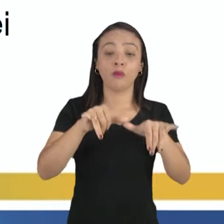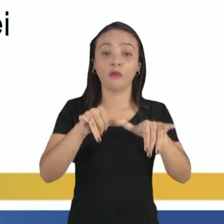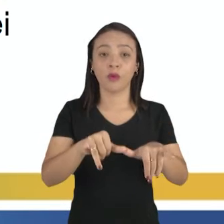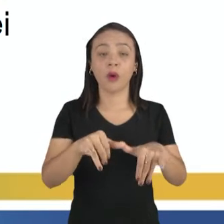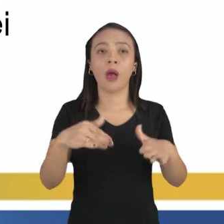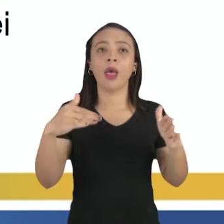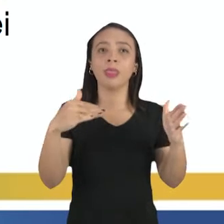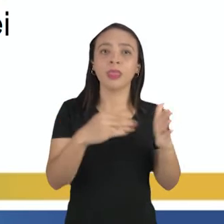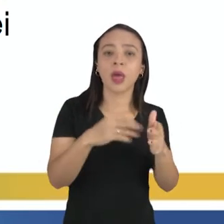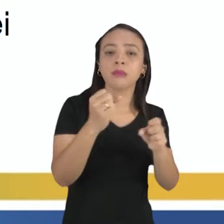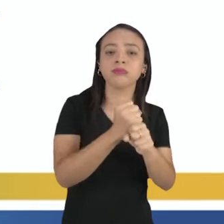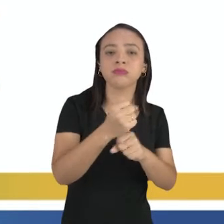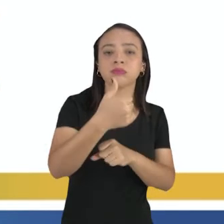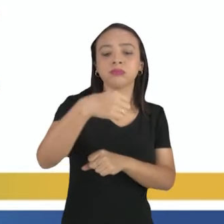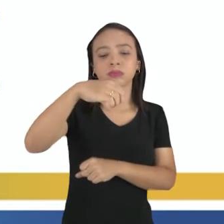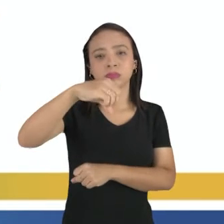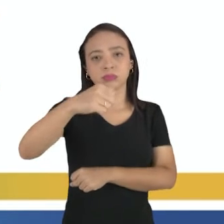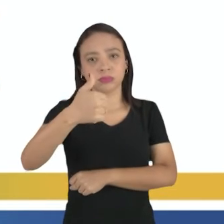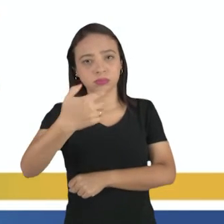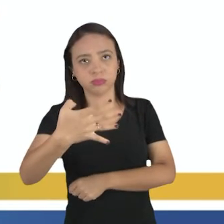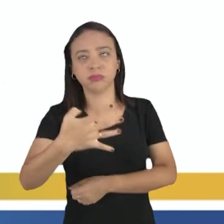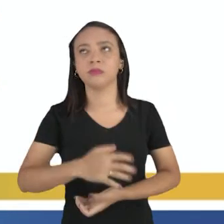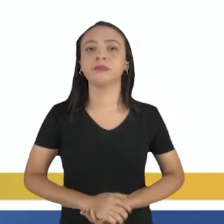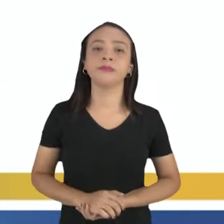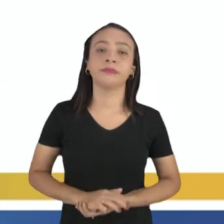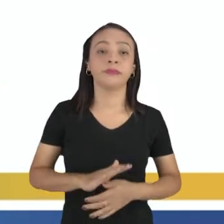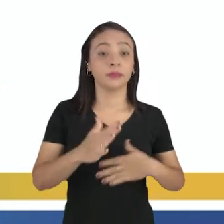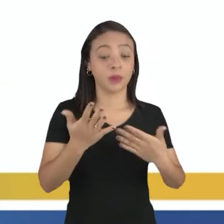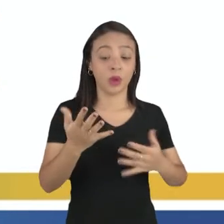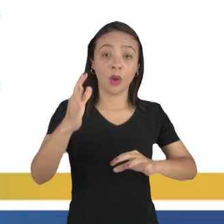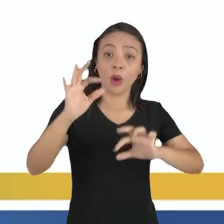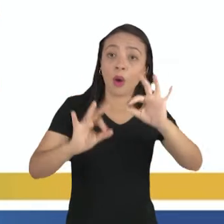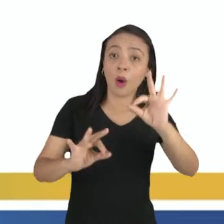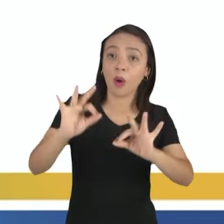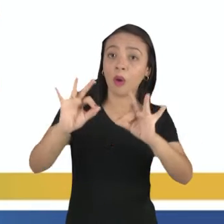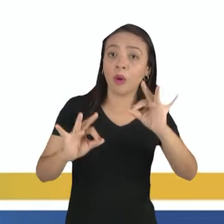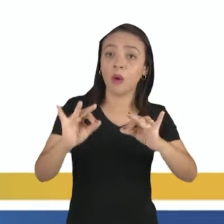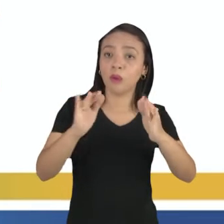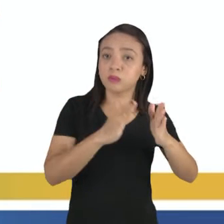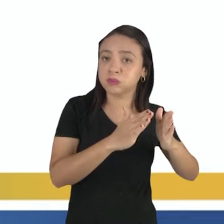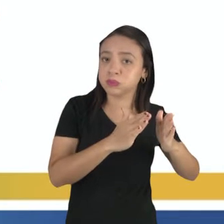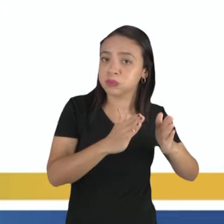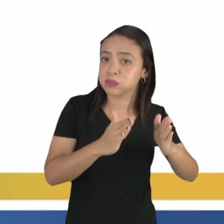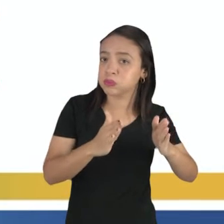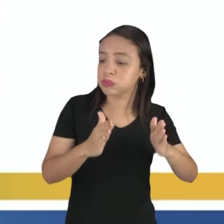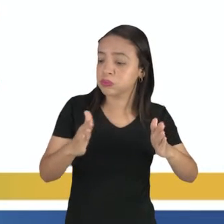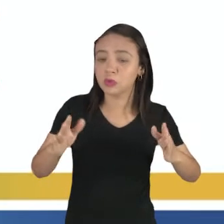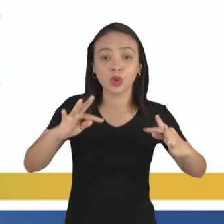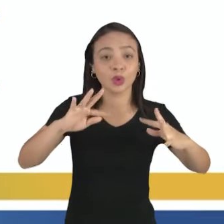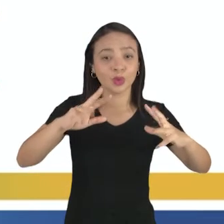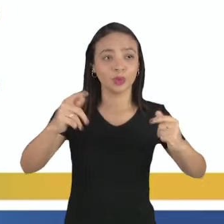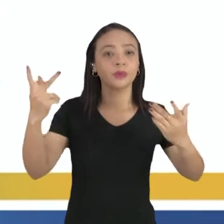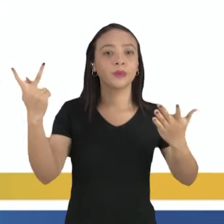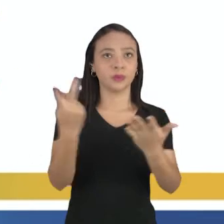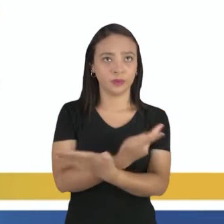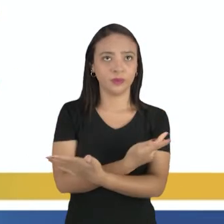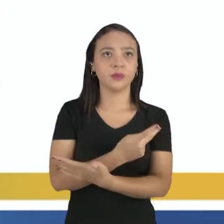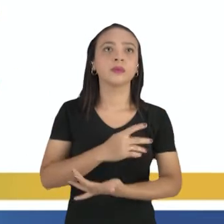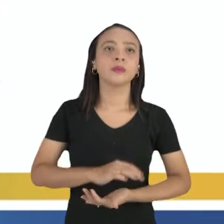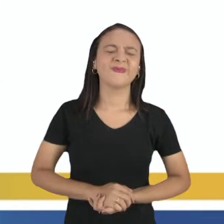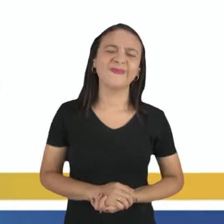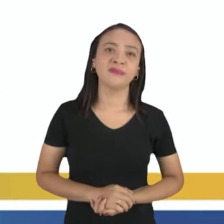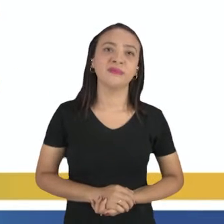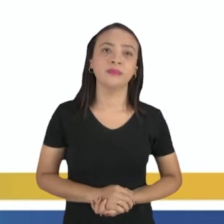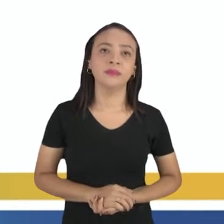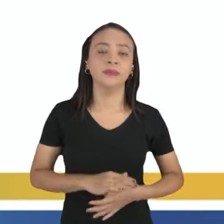de 1914. Então, ele vai organizando uma sequência de eventos. E como a